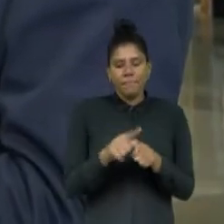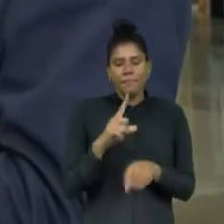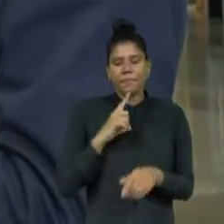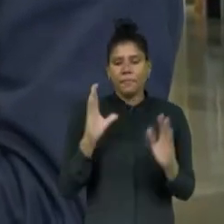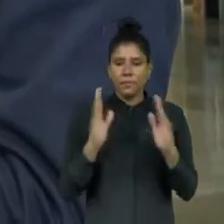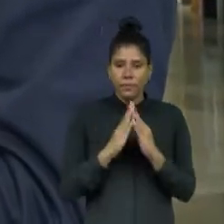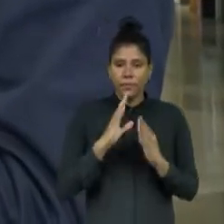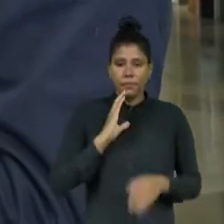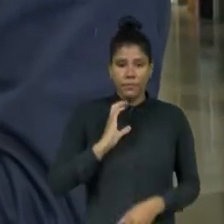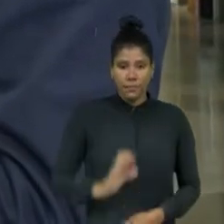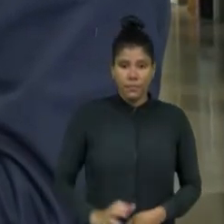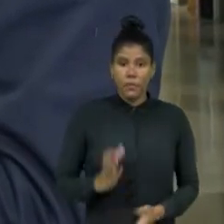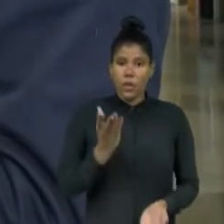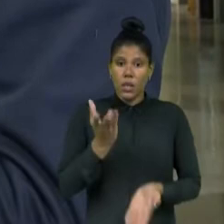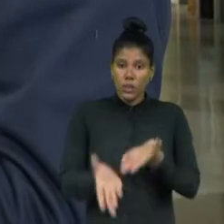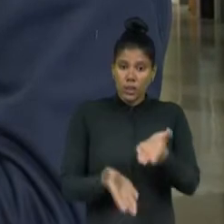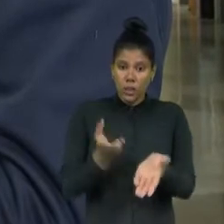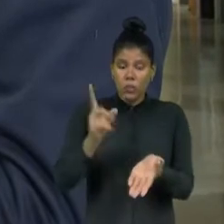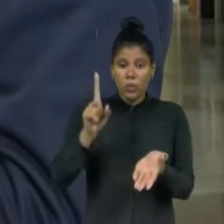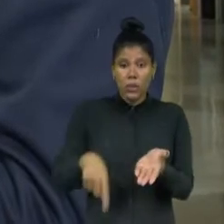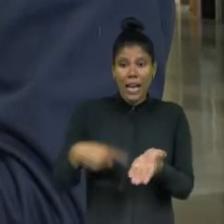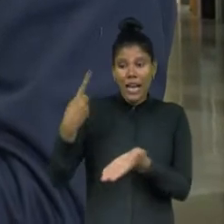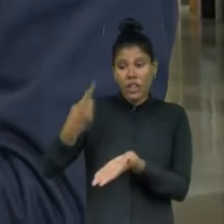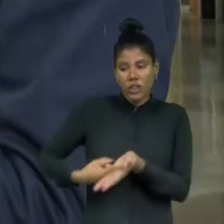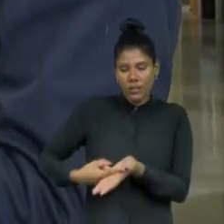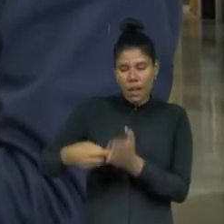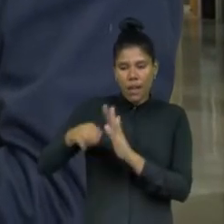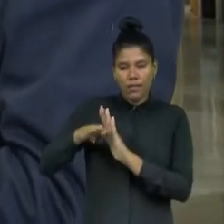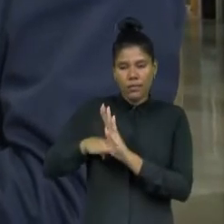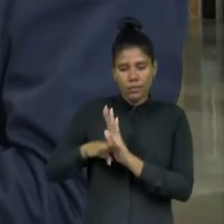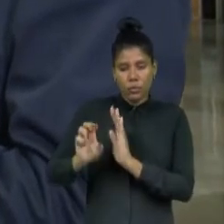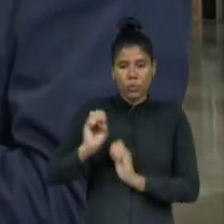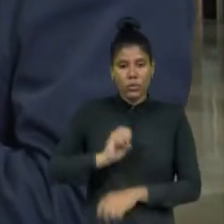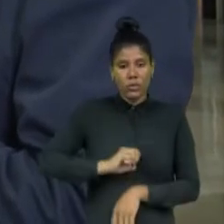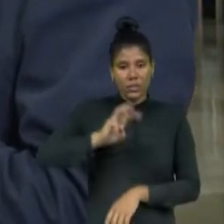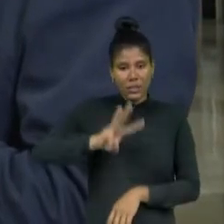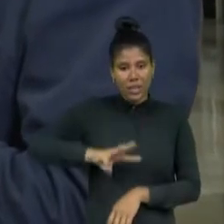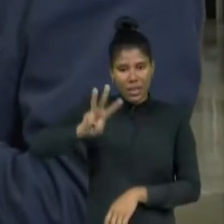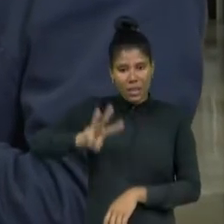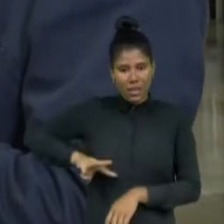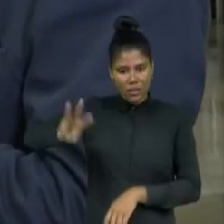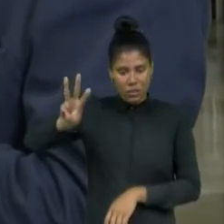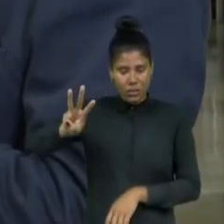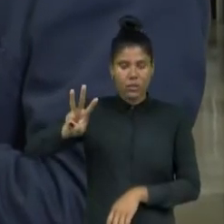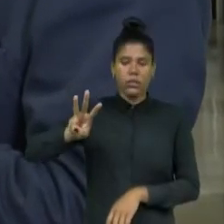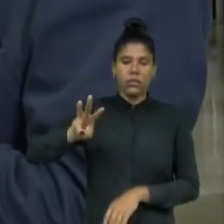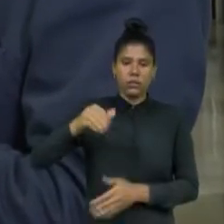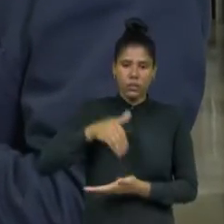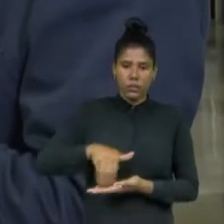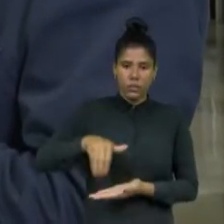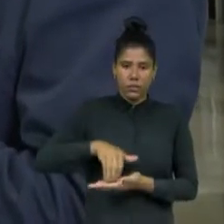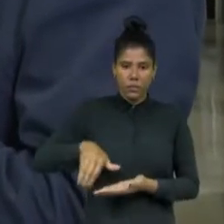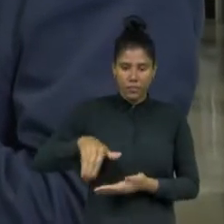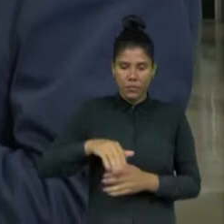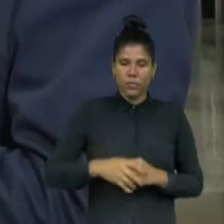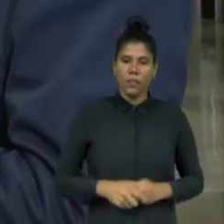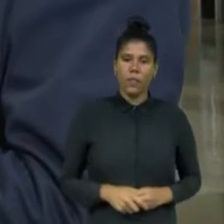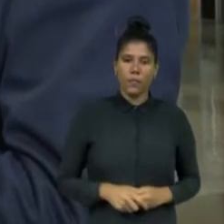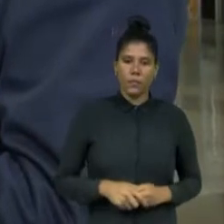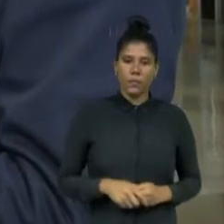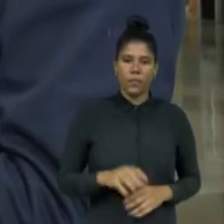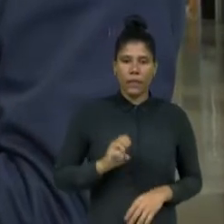O atendimento é feito por agendamento através do site da Secretaria de Proteção Social, que é o